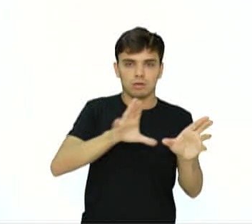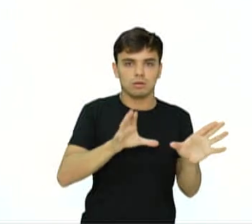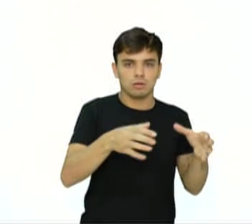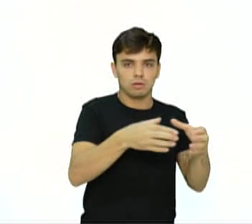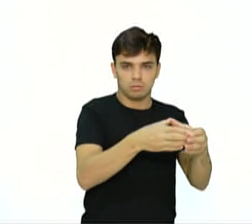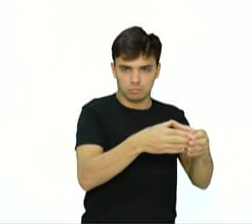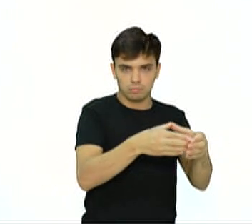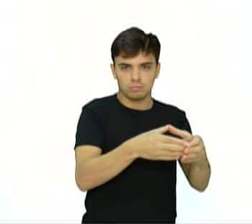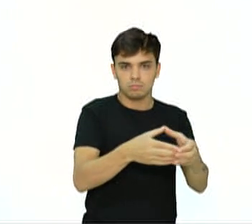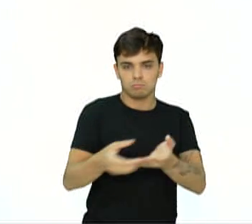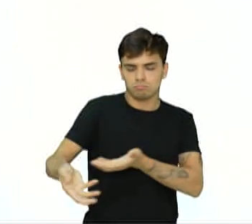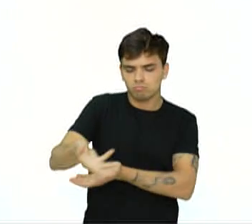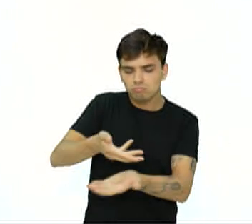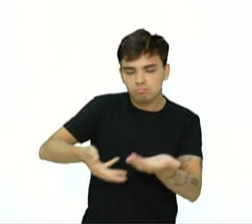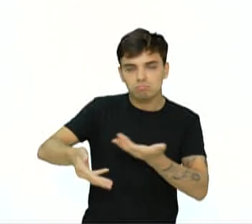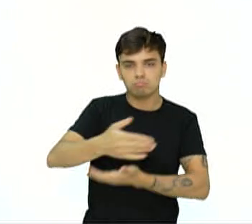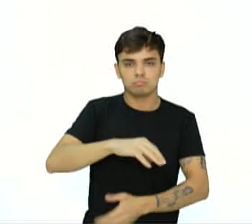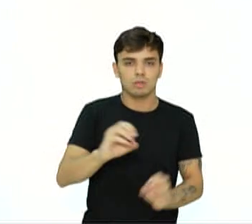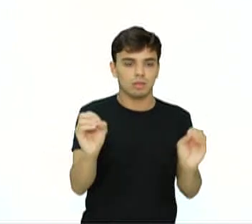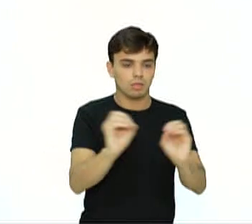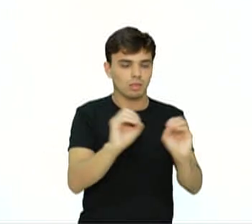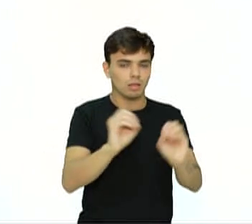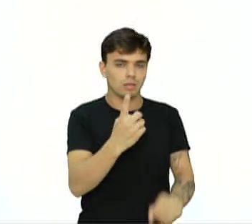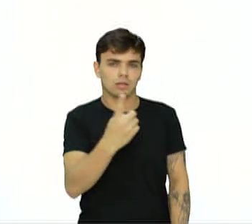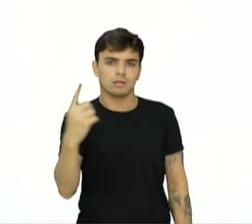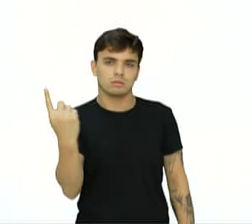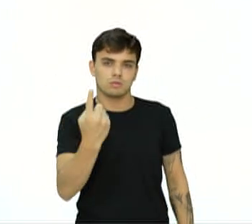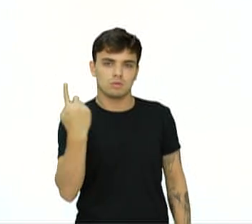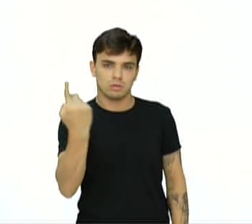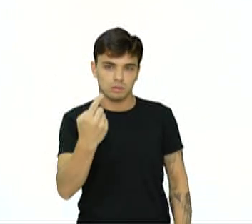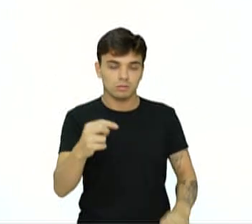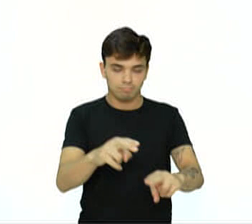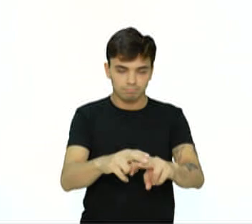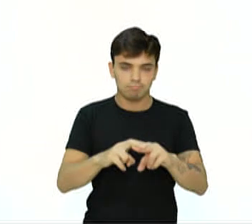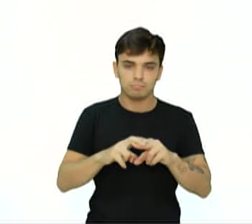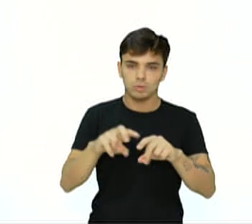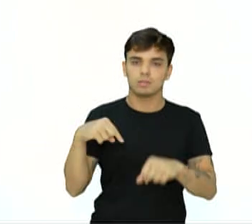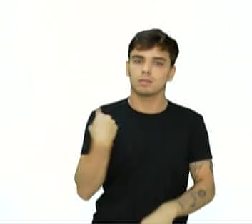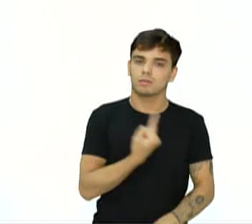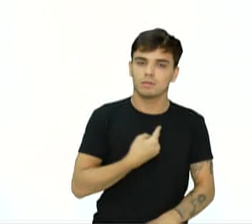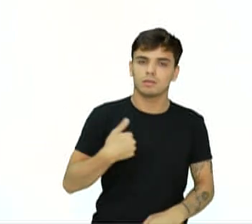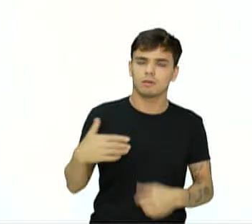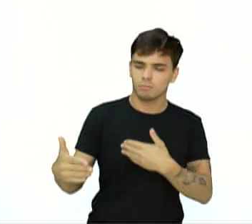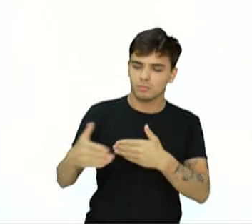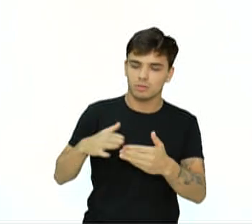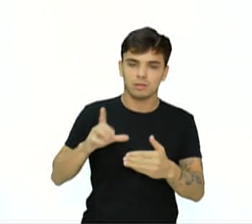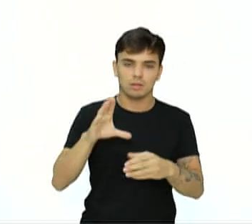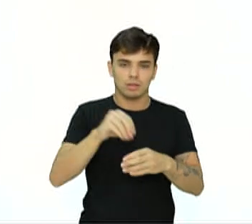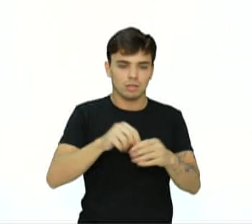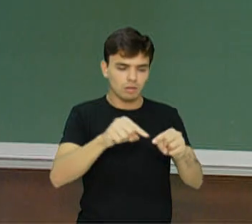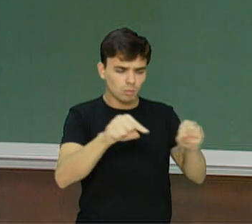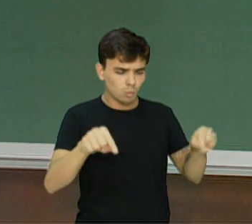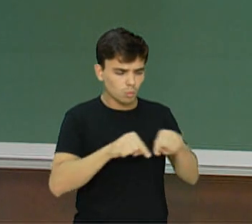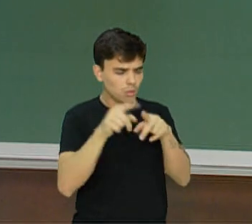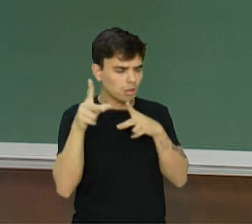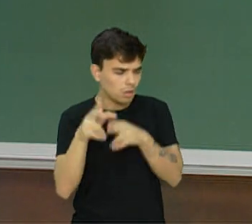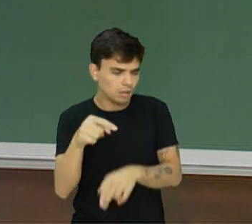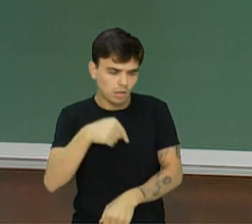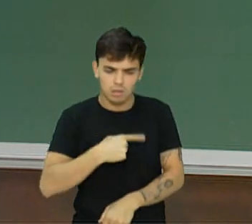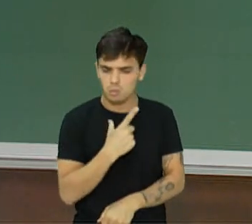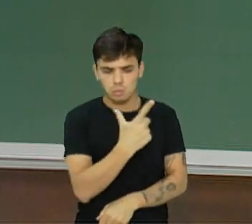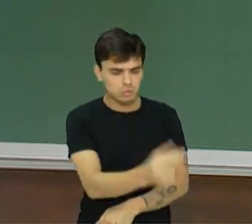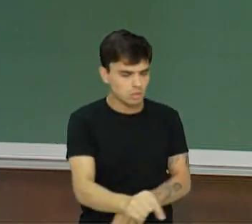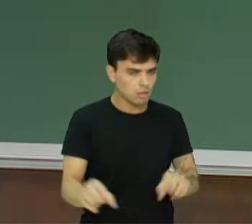espaço compartilhado, ninguém aqui está isolado. Por mais que às vezes eu me feche lá dentro do meu quarto e fale, não, daqui eu não